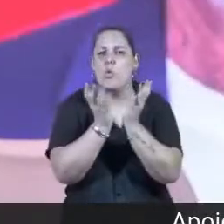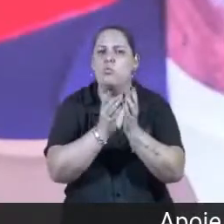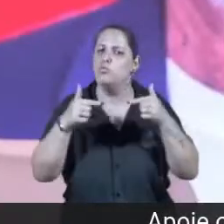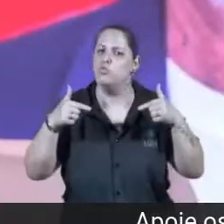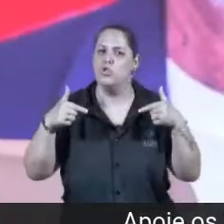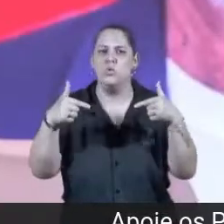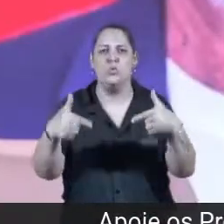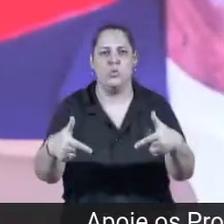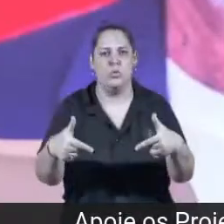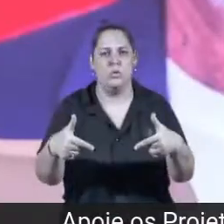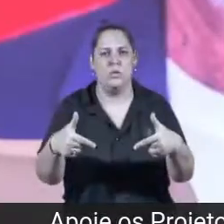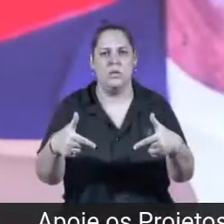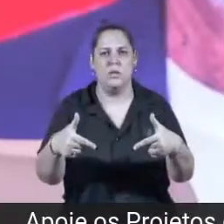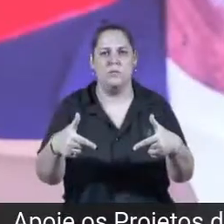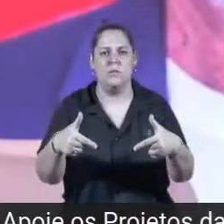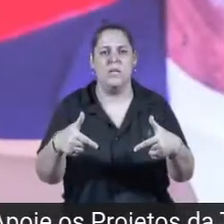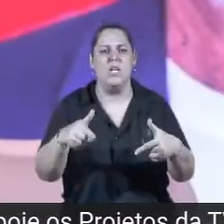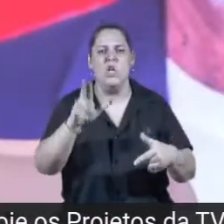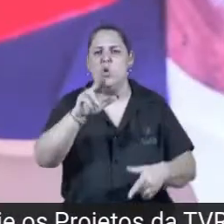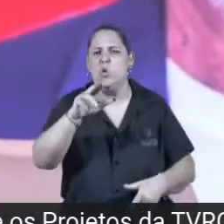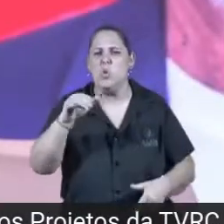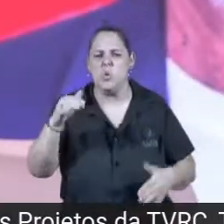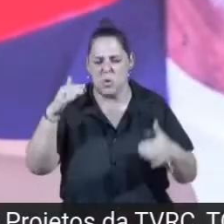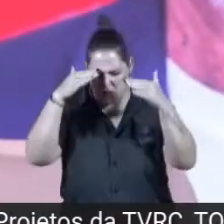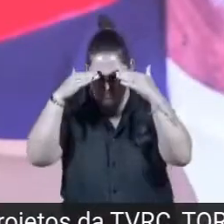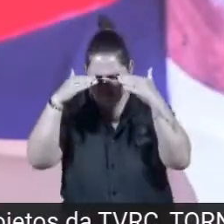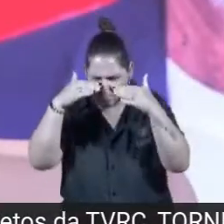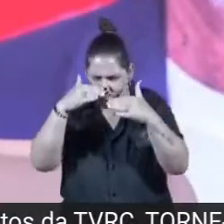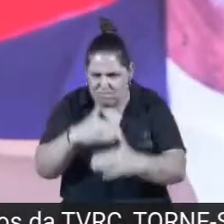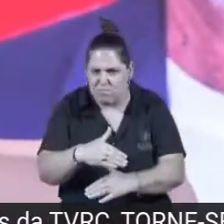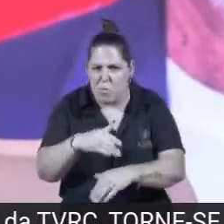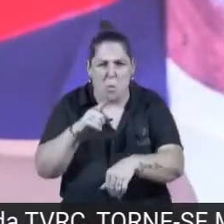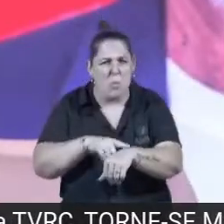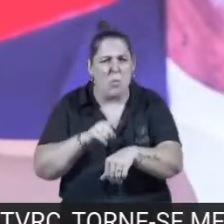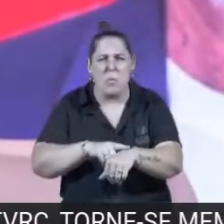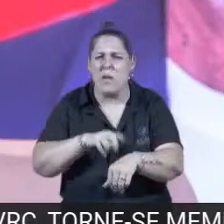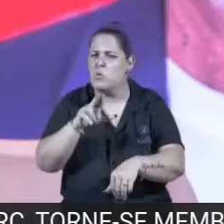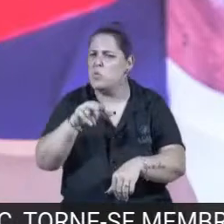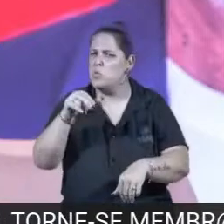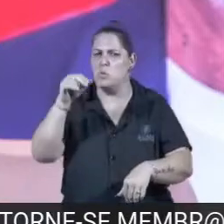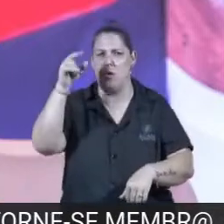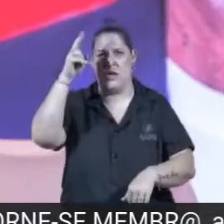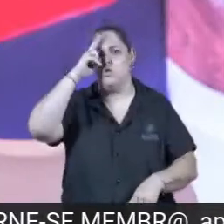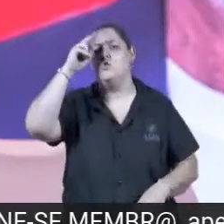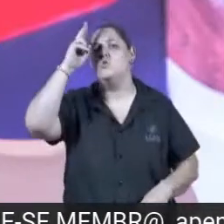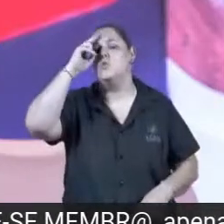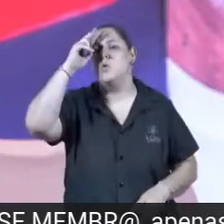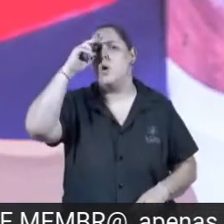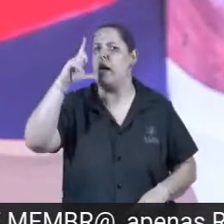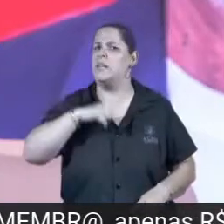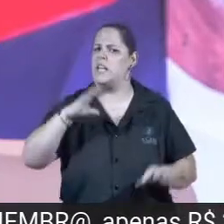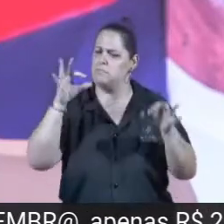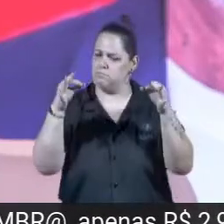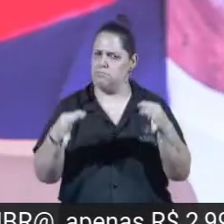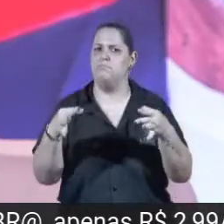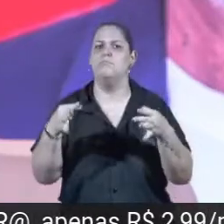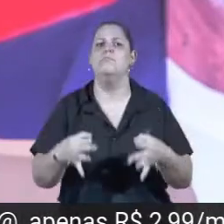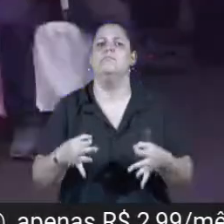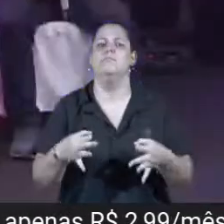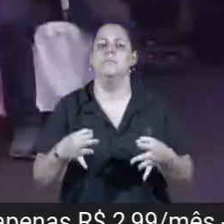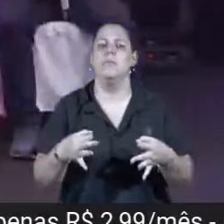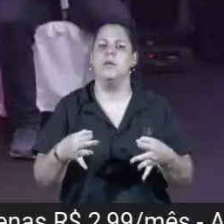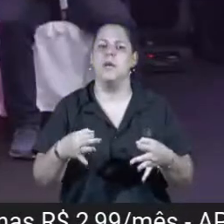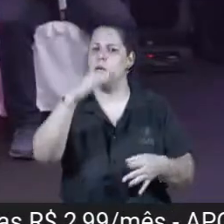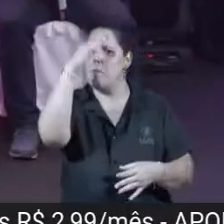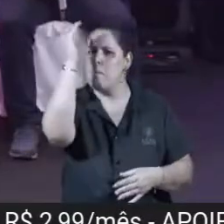luta que não se curvou em momento nenhum da história e tenha consciência